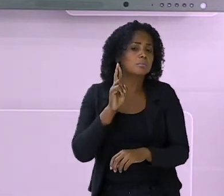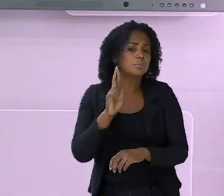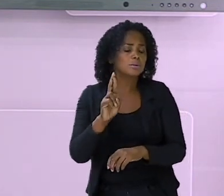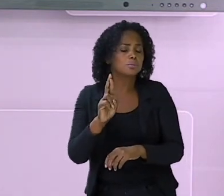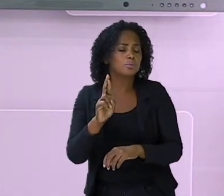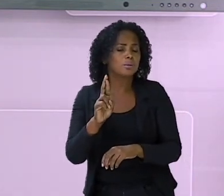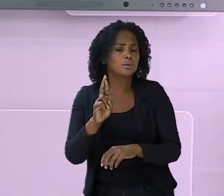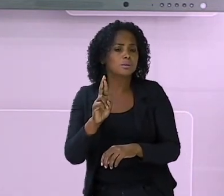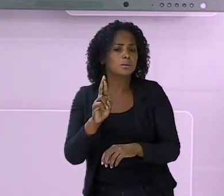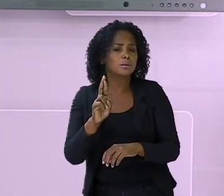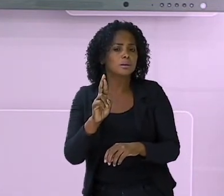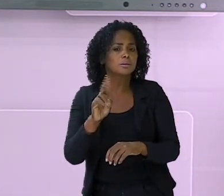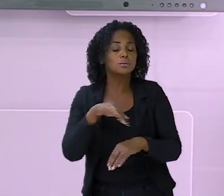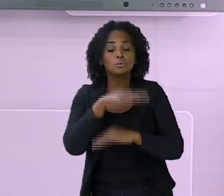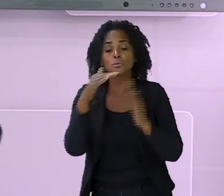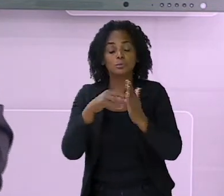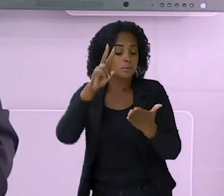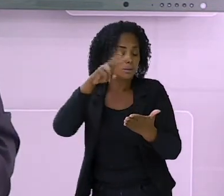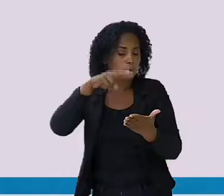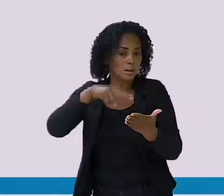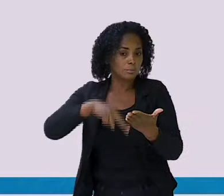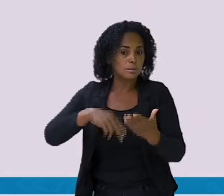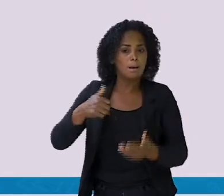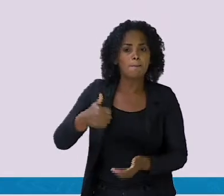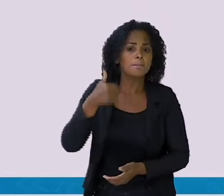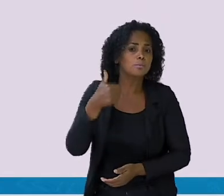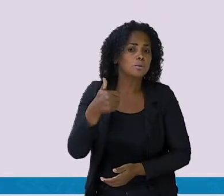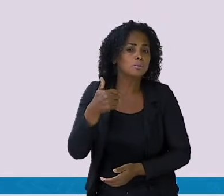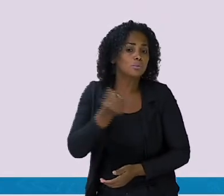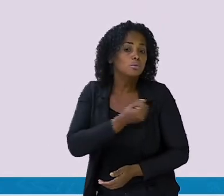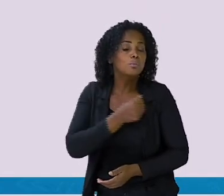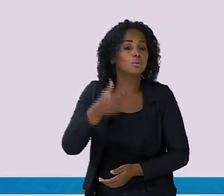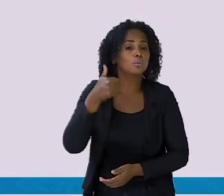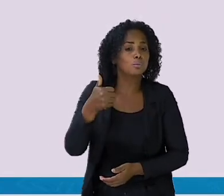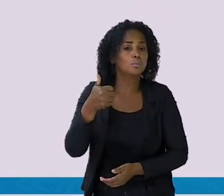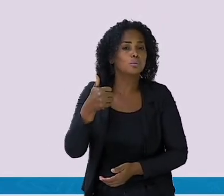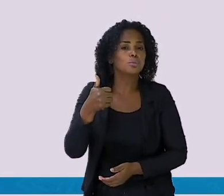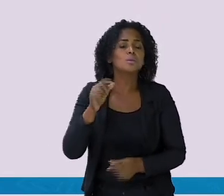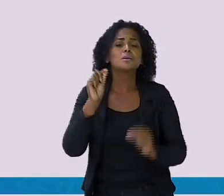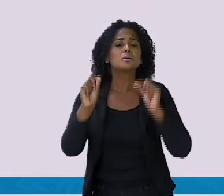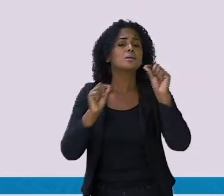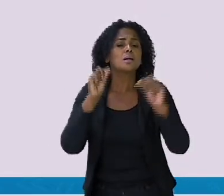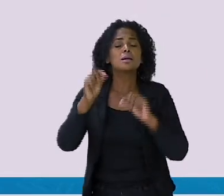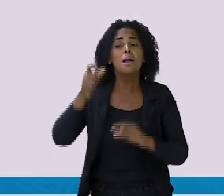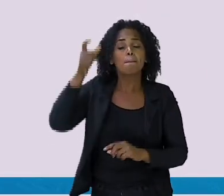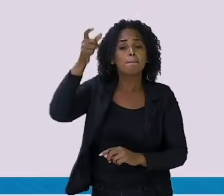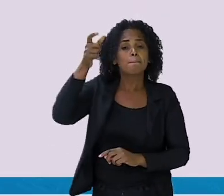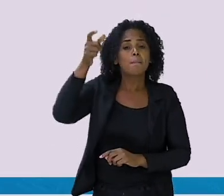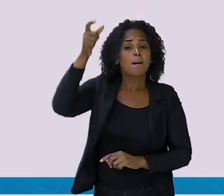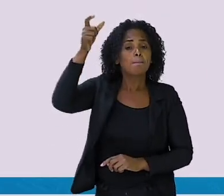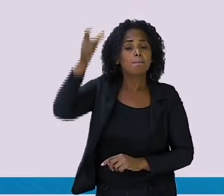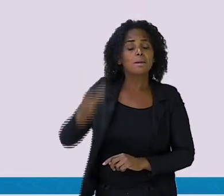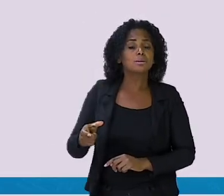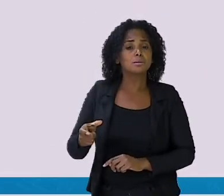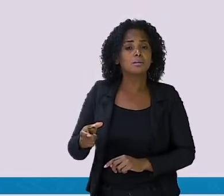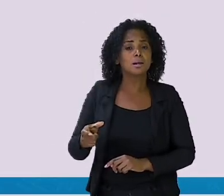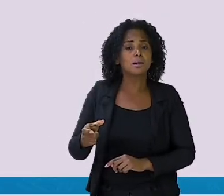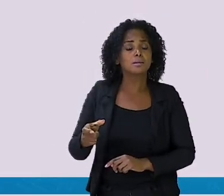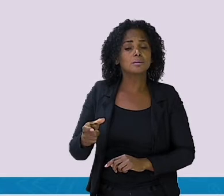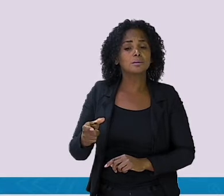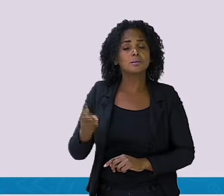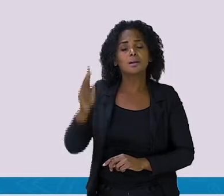compreender, fazer o quê? O estudo do texto, trazendo aí as respostas